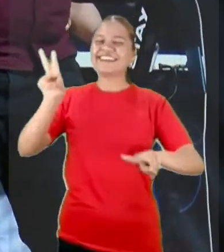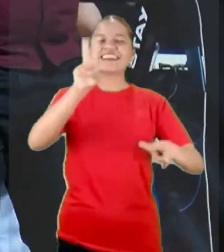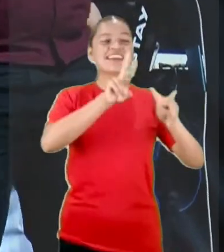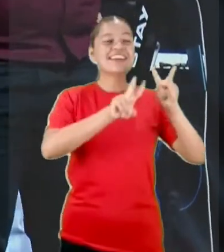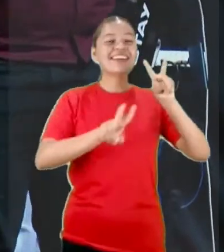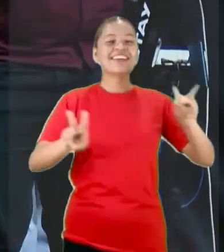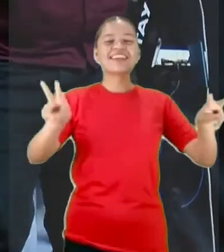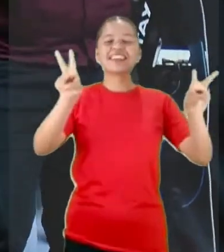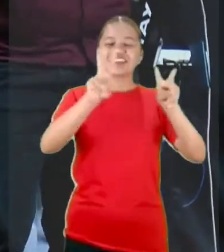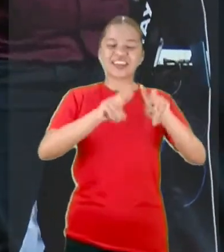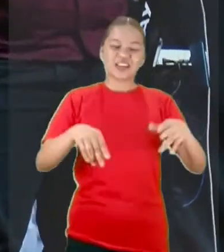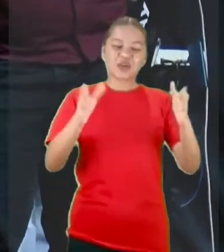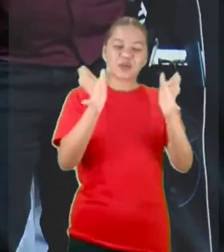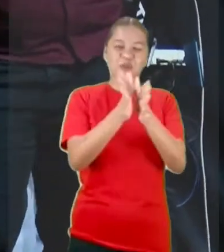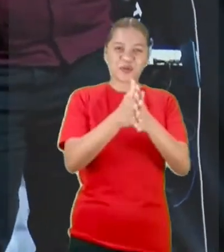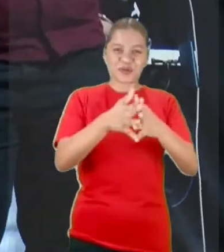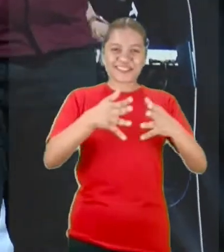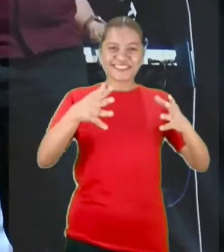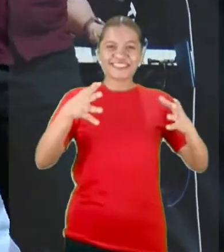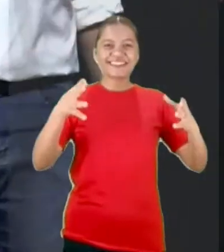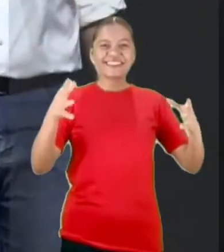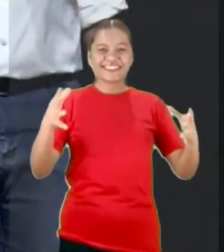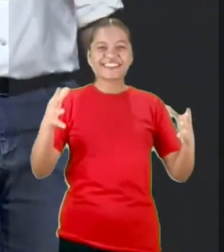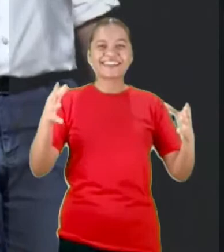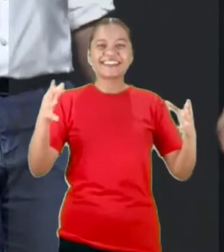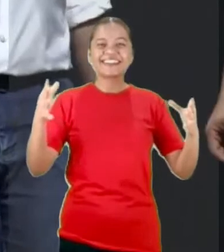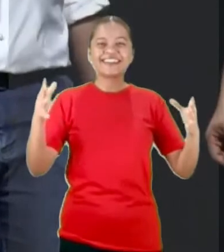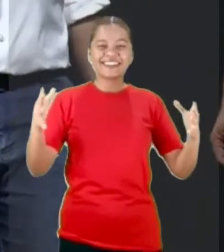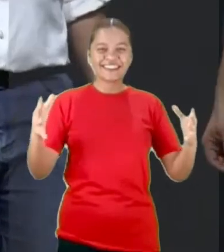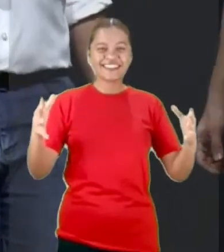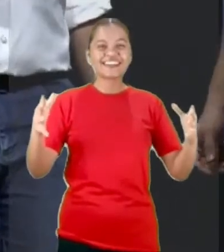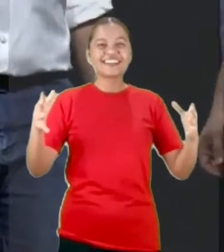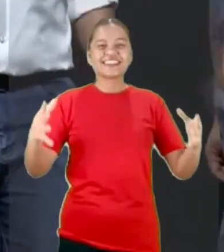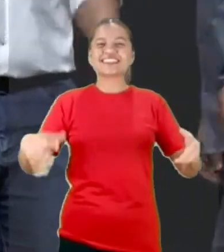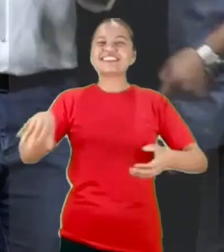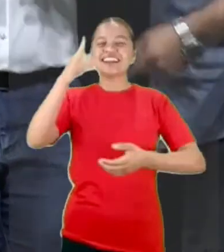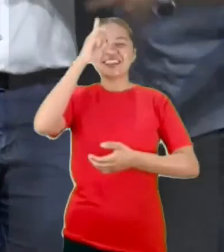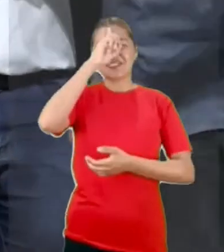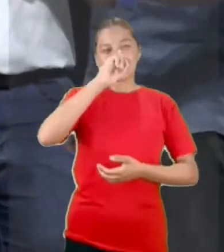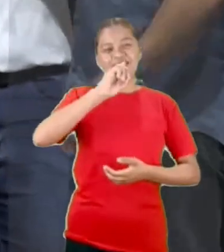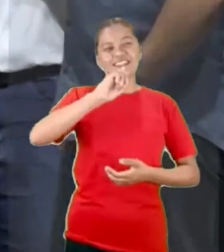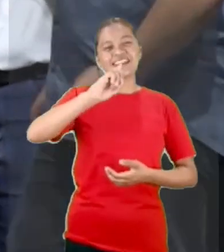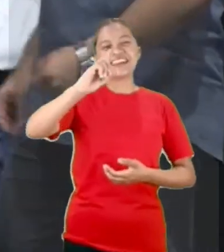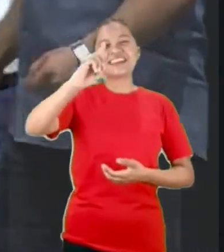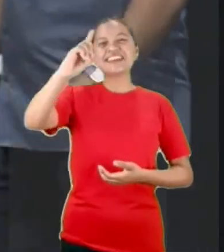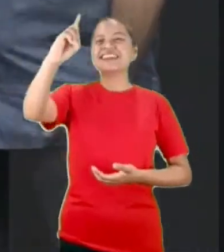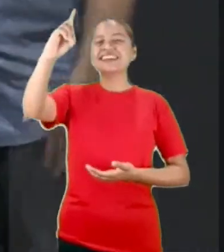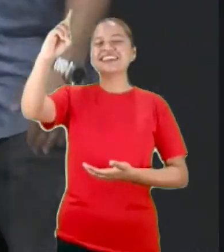ver quão grande é o meu Deus.